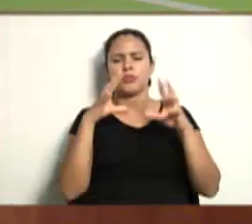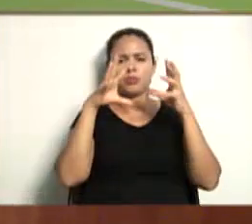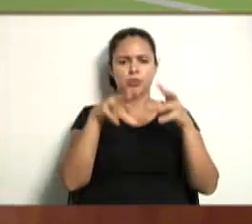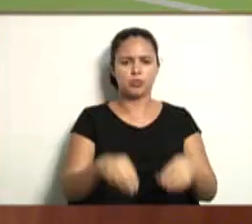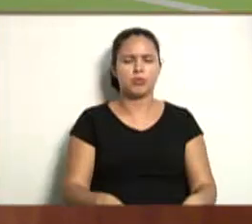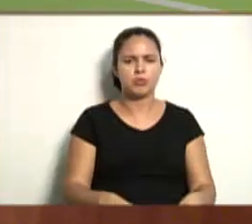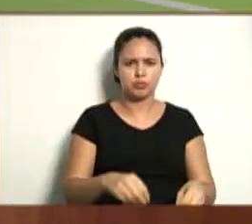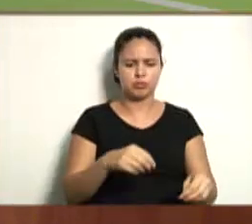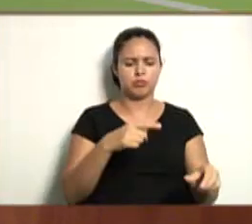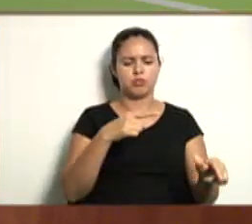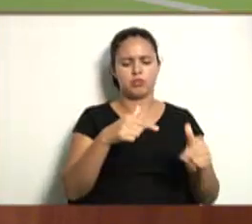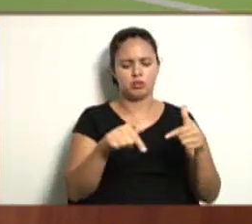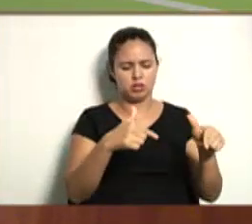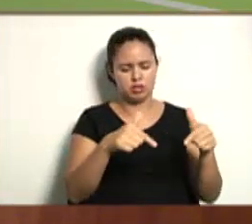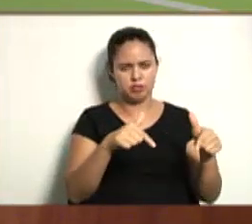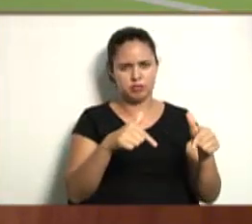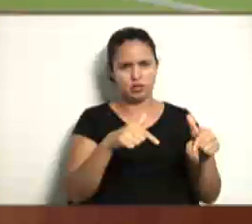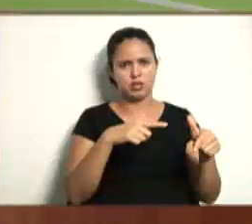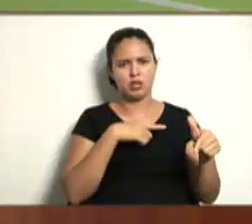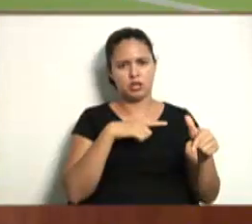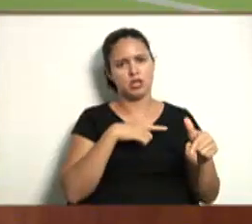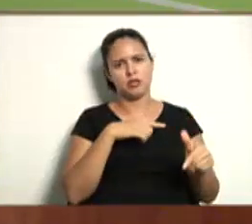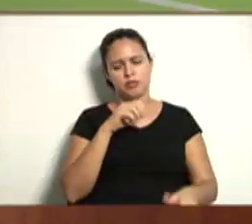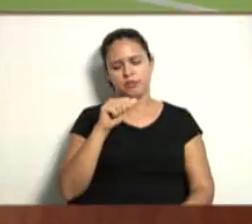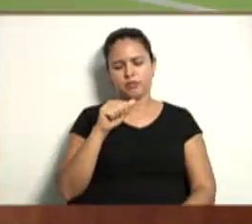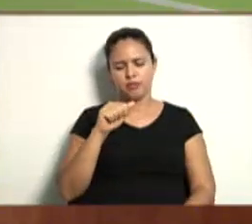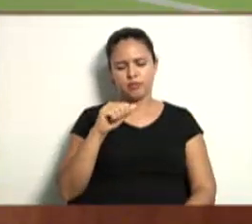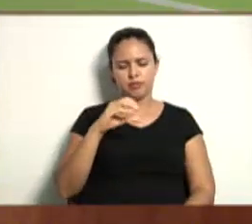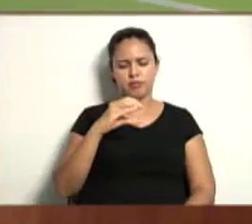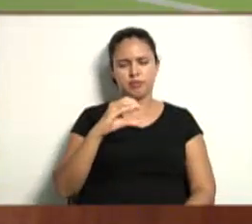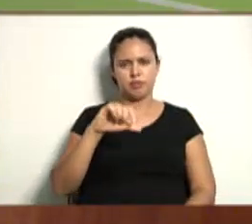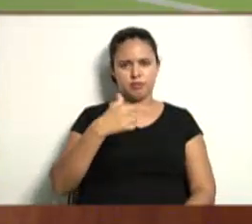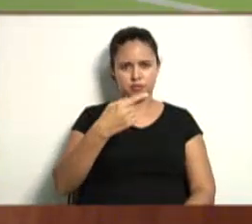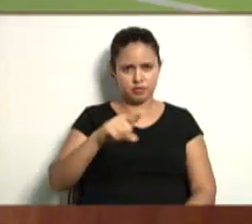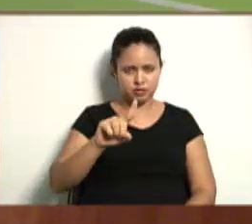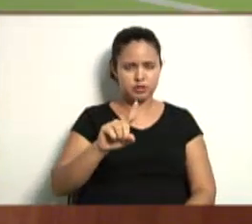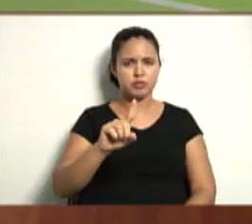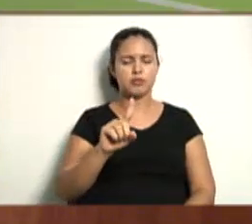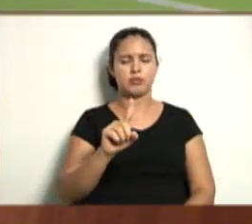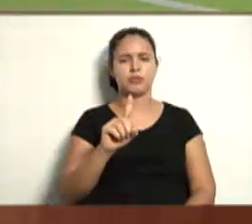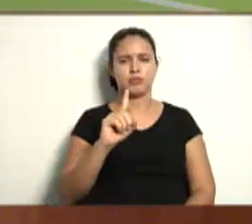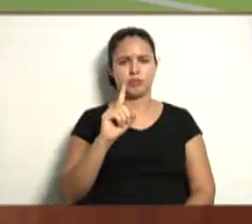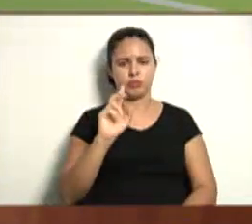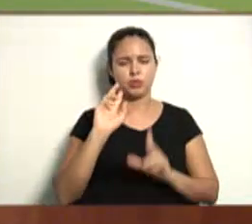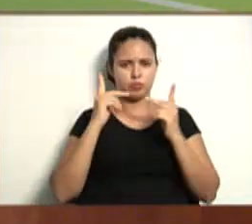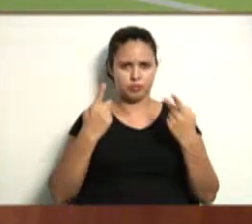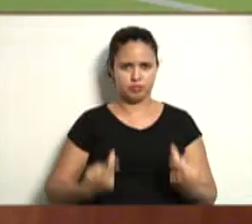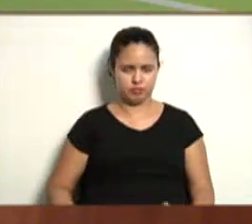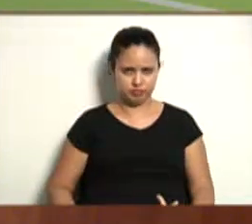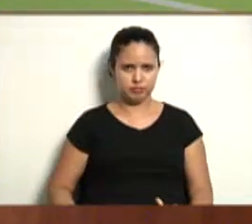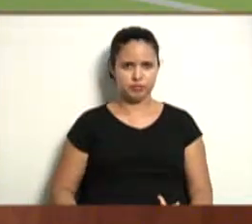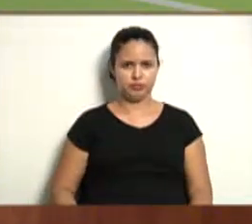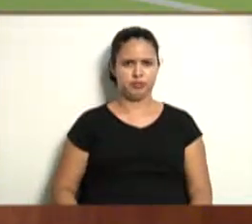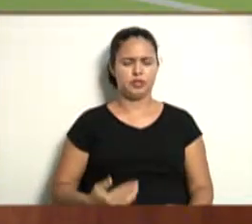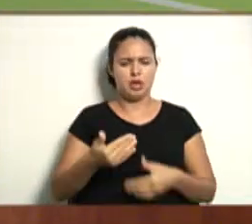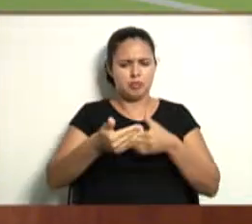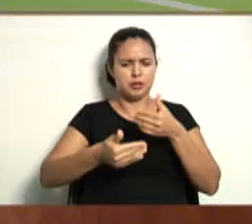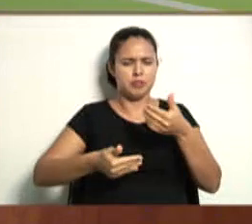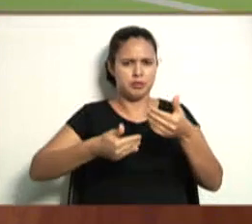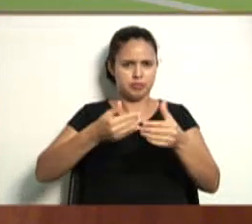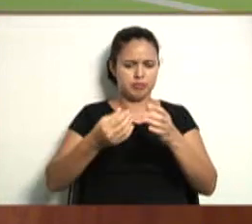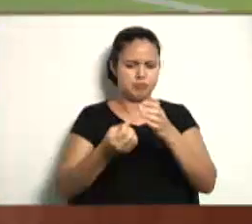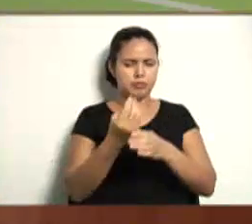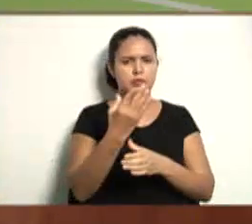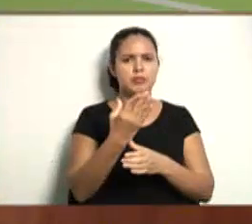que fazemos existe uma ação humana. Tudo que fazemos, estamos nos construindo cada